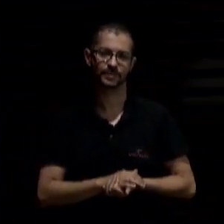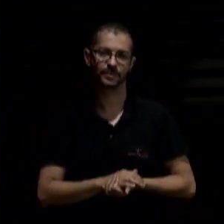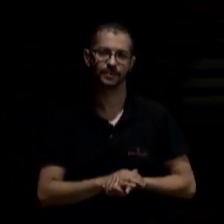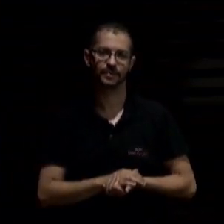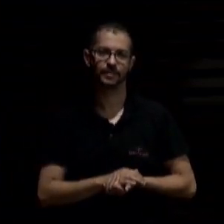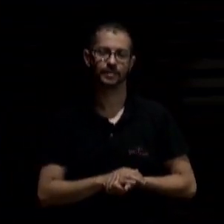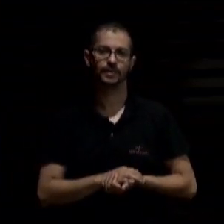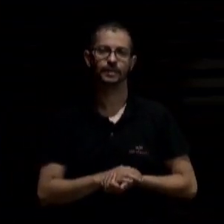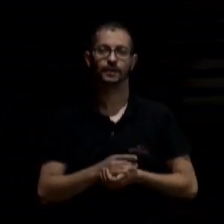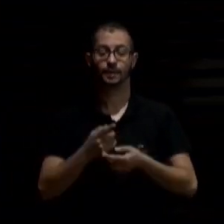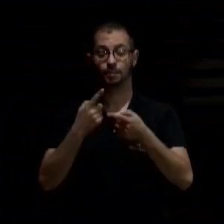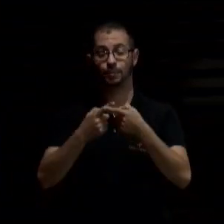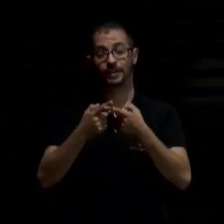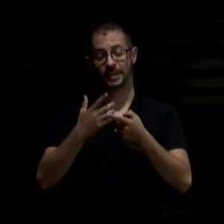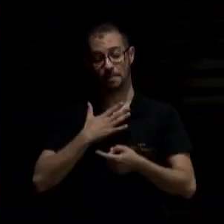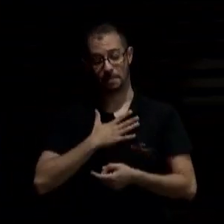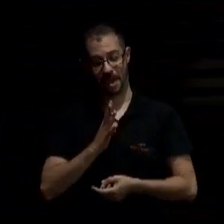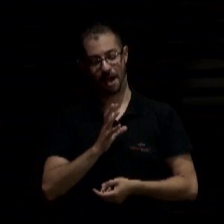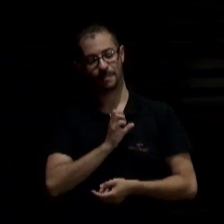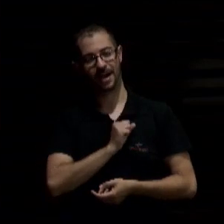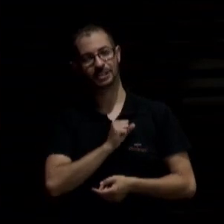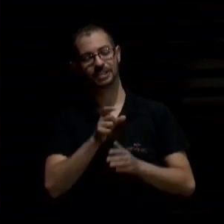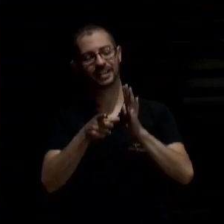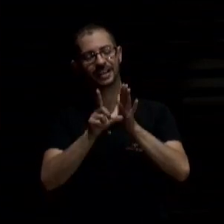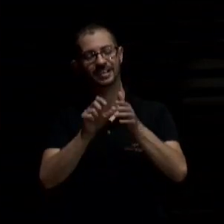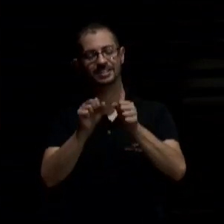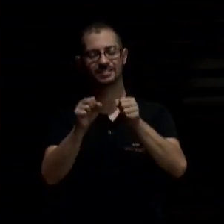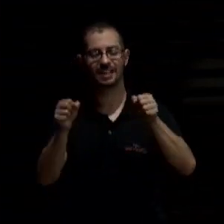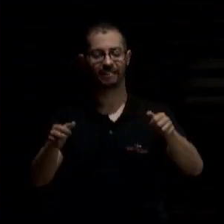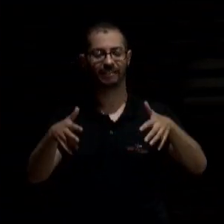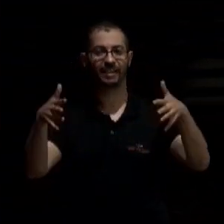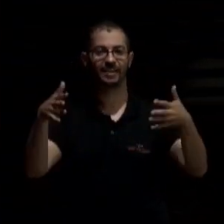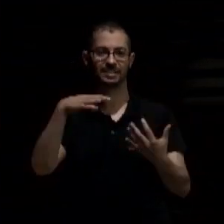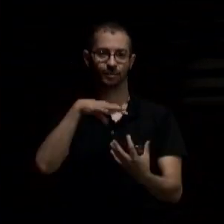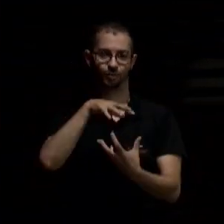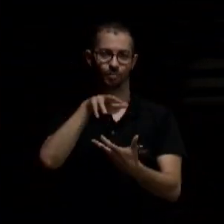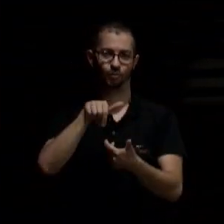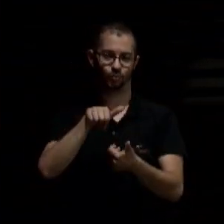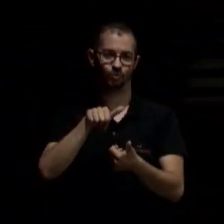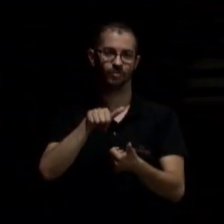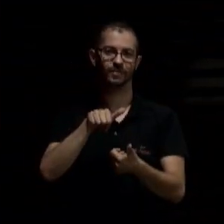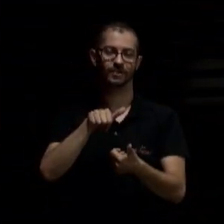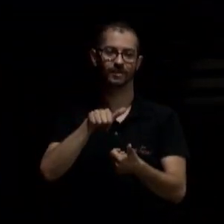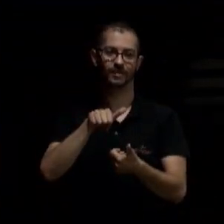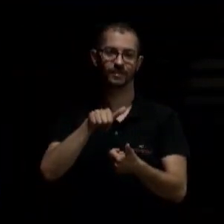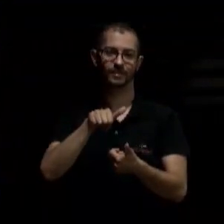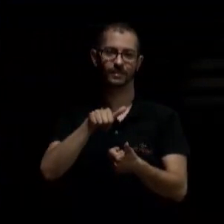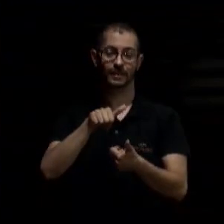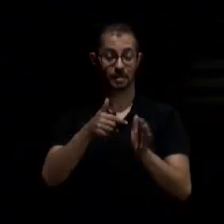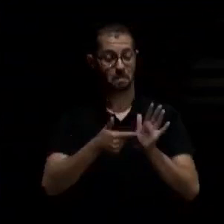Porque me amaste antes da fundação do mundo. Ele coloca o seu